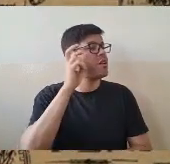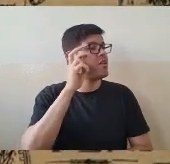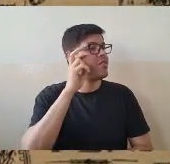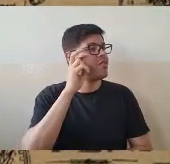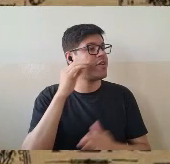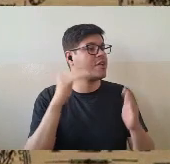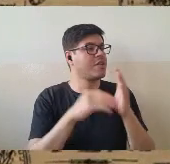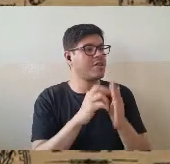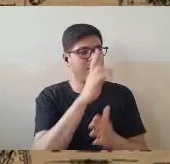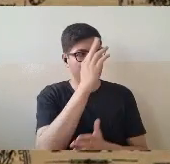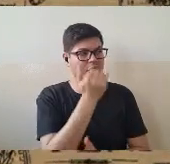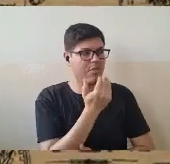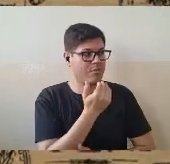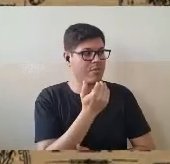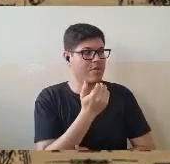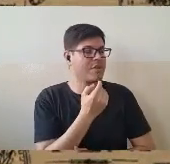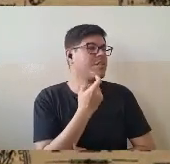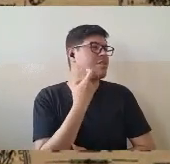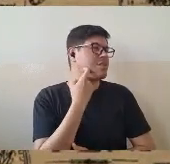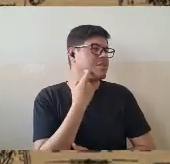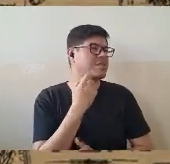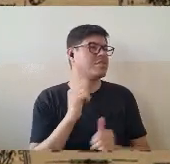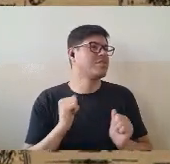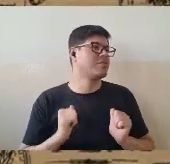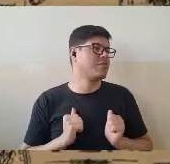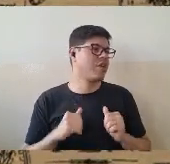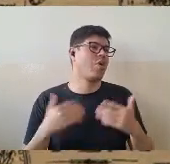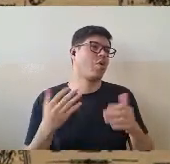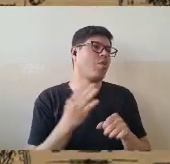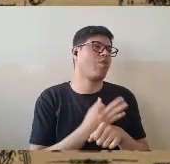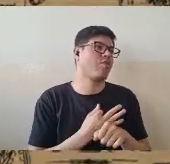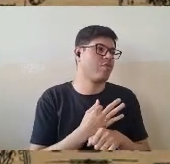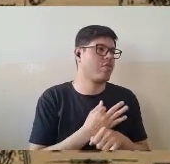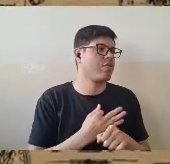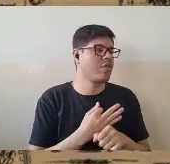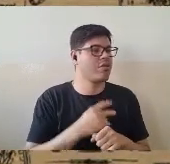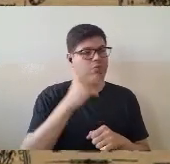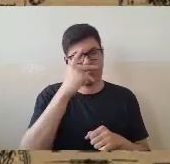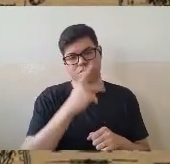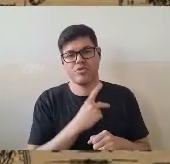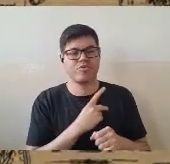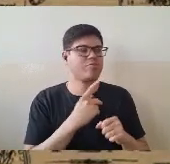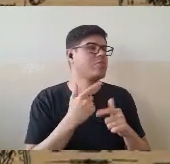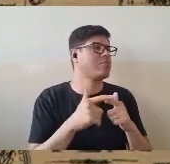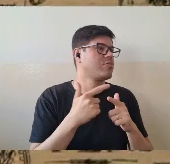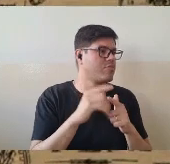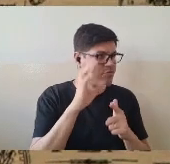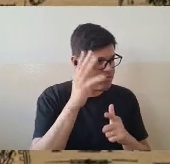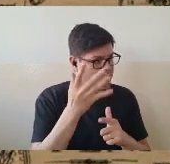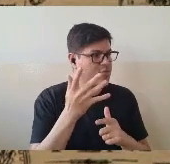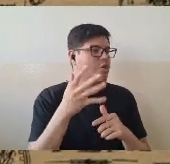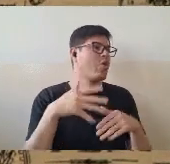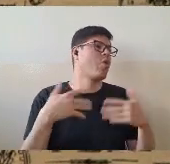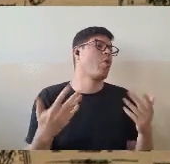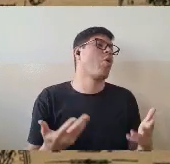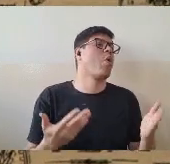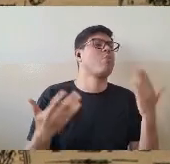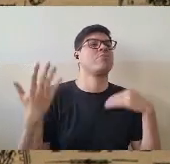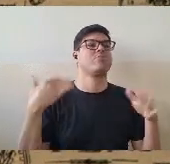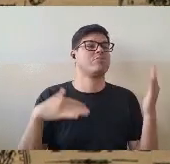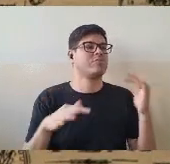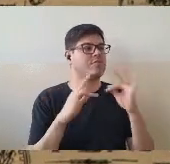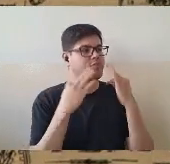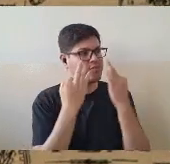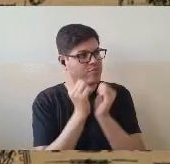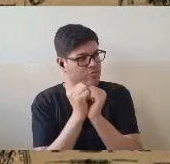resolver problemas pessoais, às vezes sair com a família. É porque sexta-feira, um dia útil, dá para ir no banco, fazer uma série de